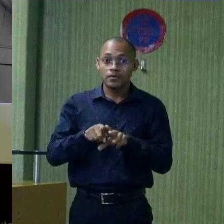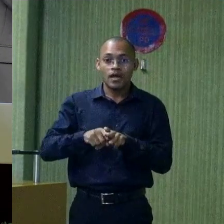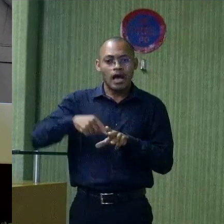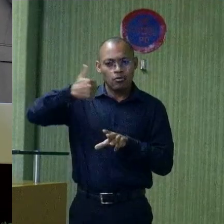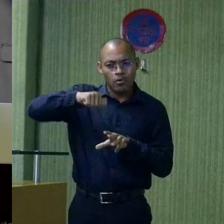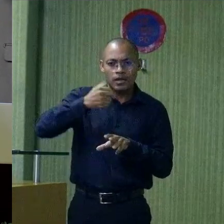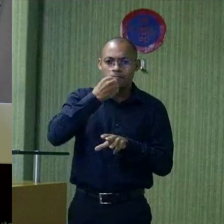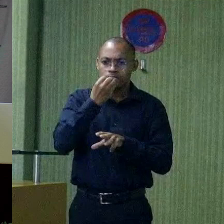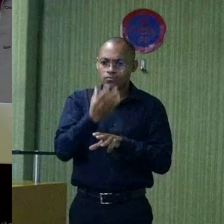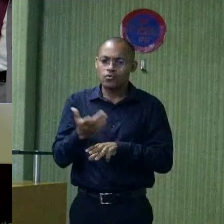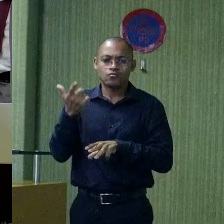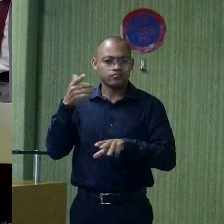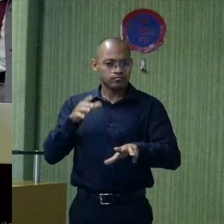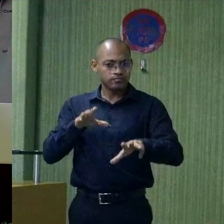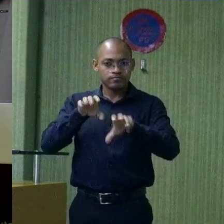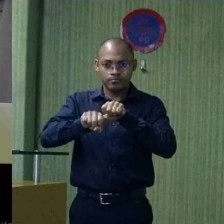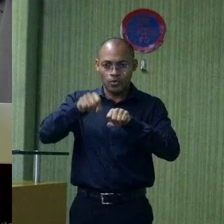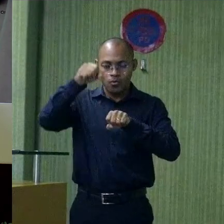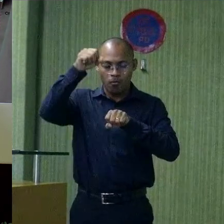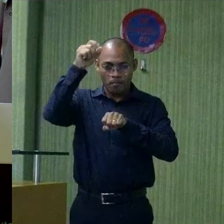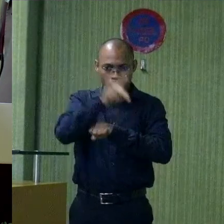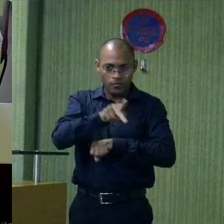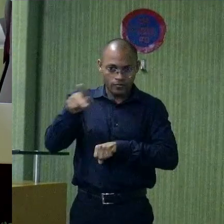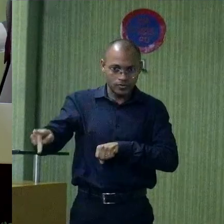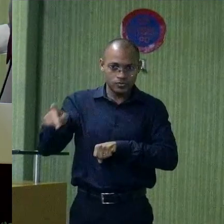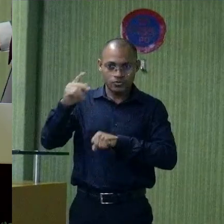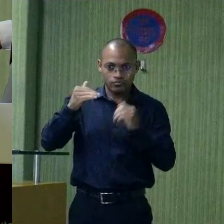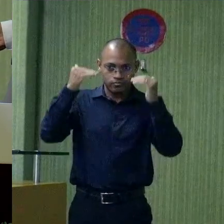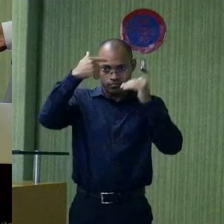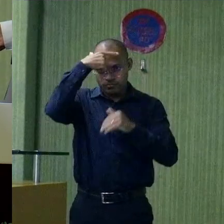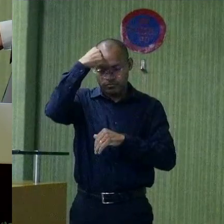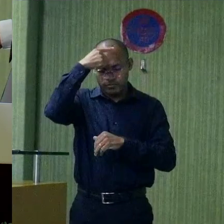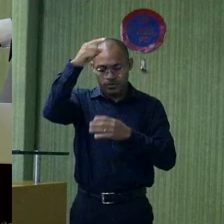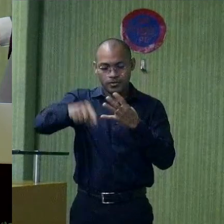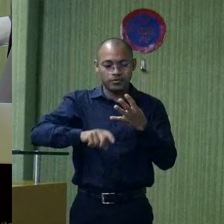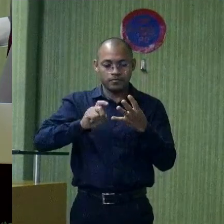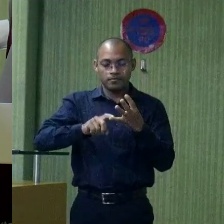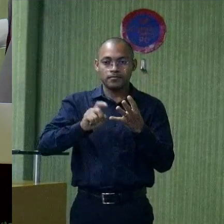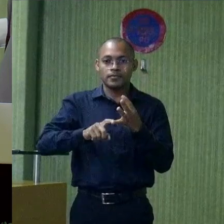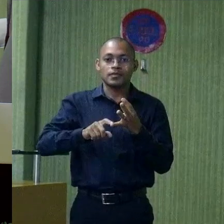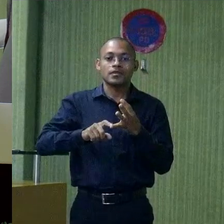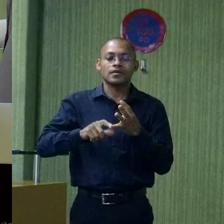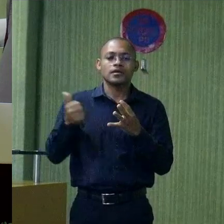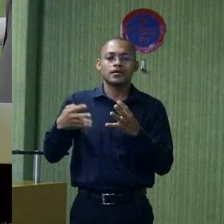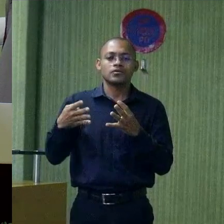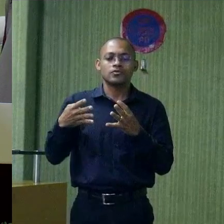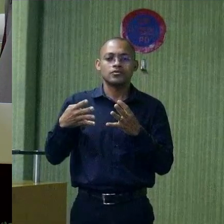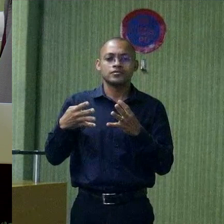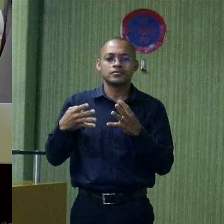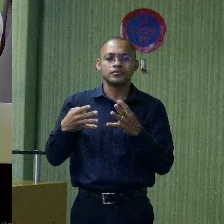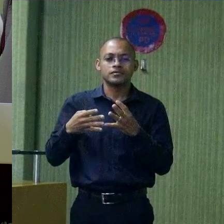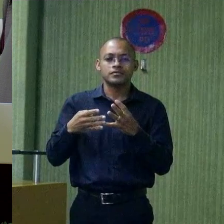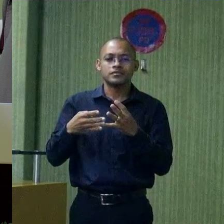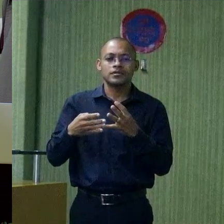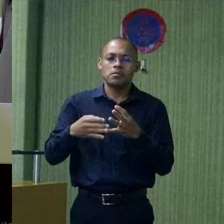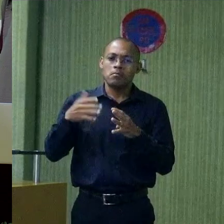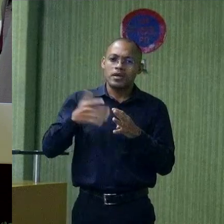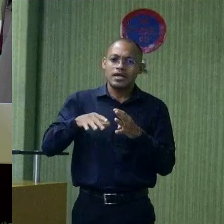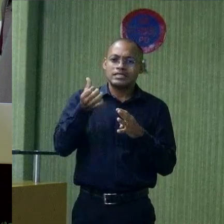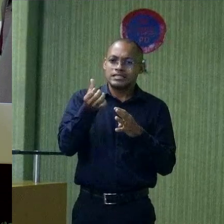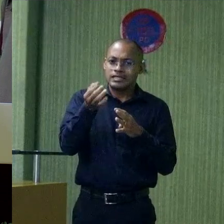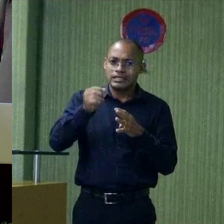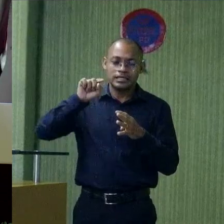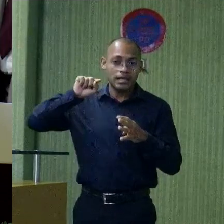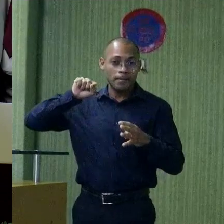formação dos professores de ensino superior e a meta 14 ao menos 60.000 pessoas devem receber o título de